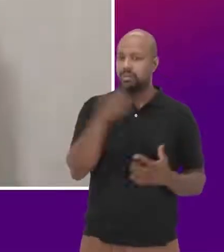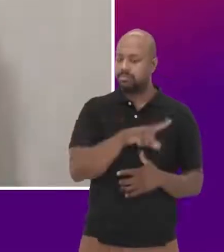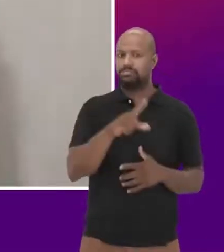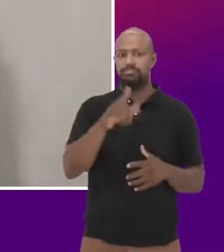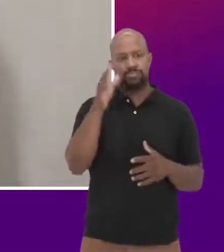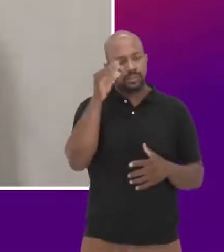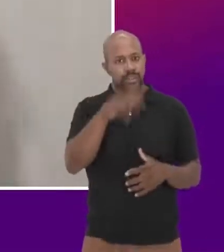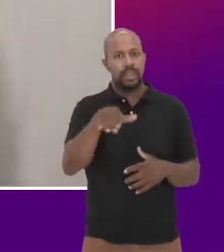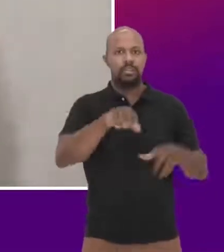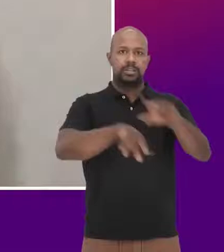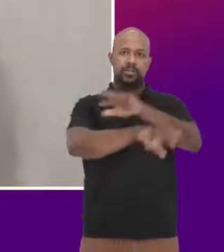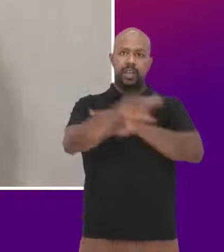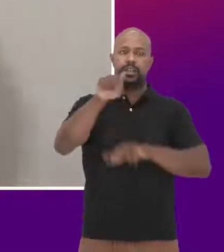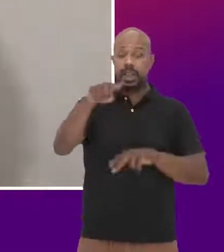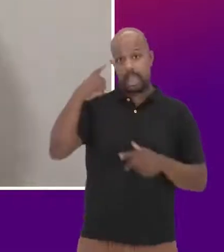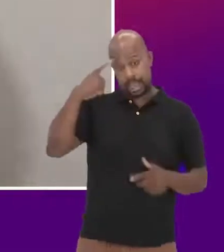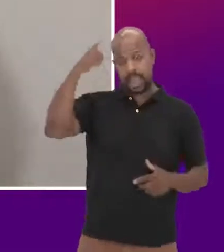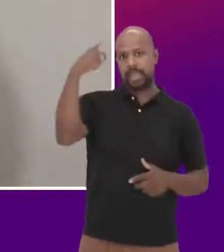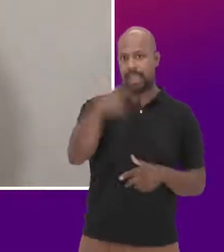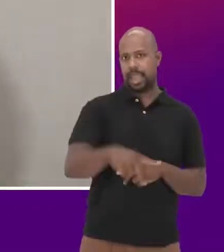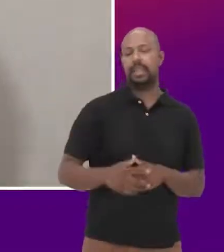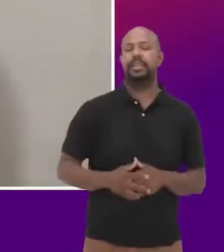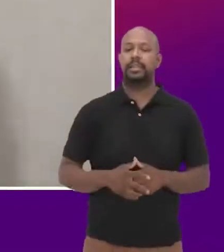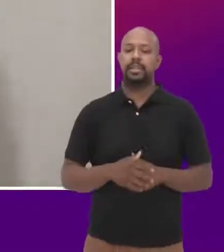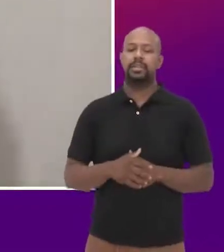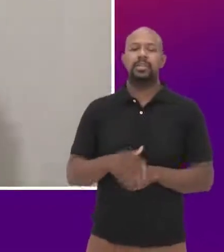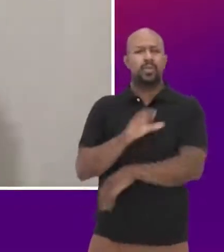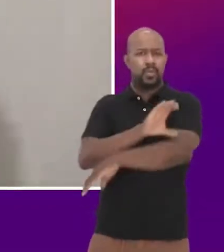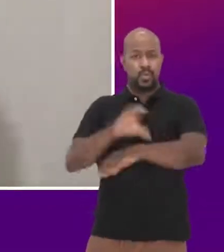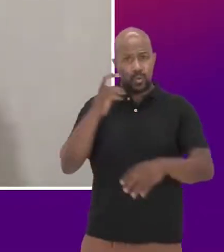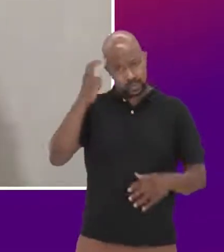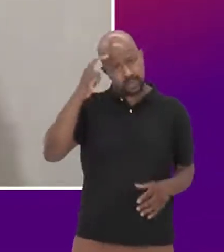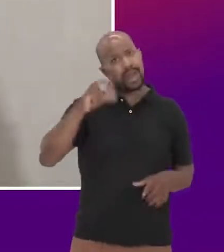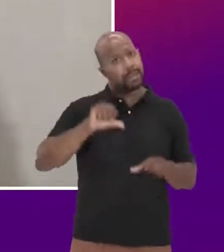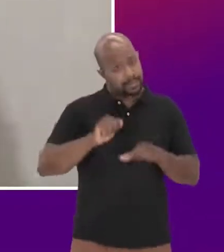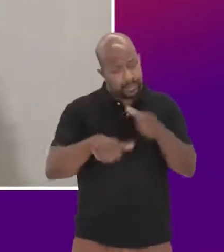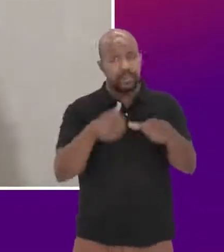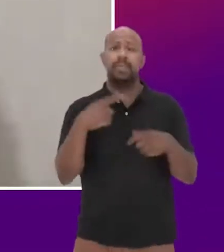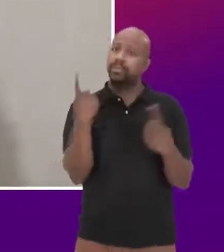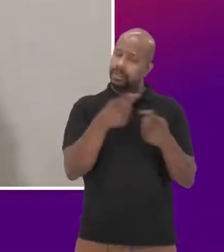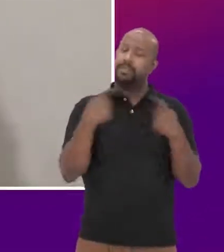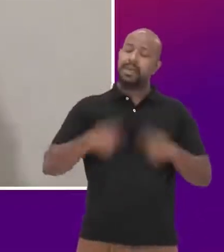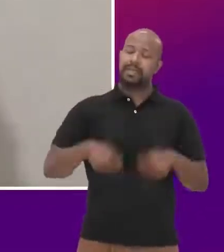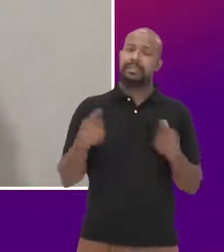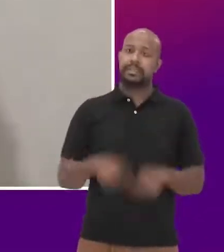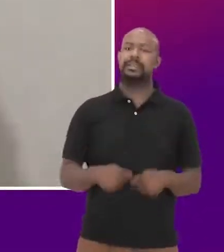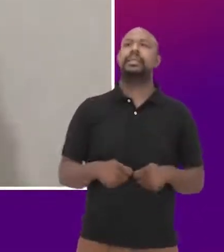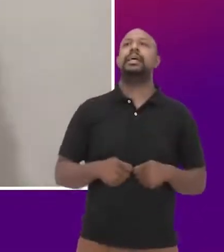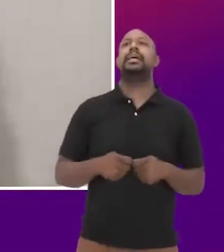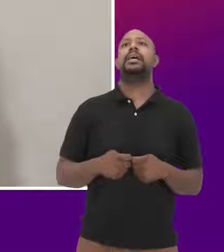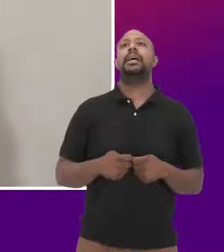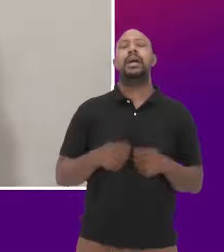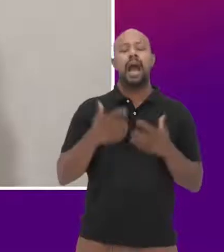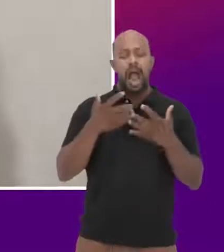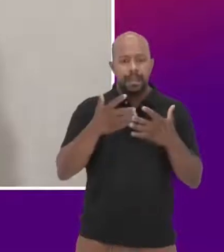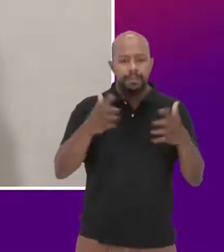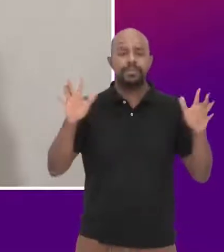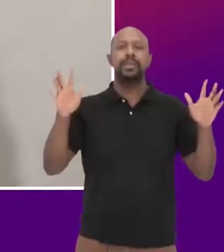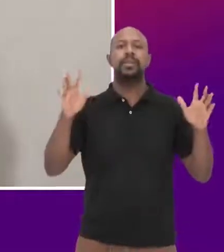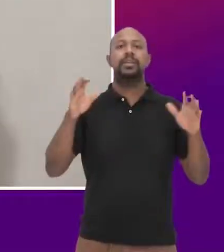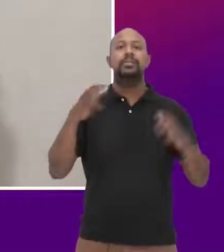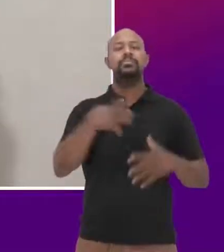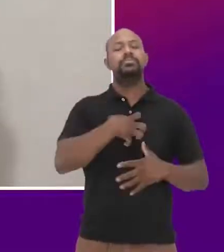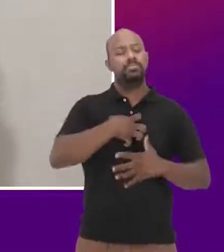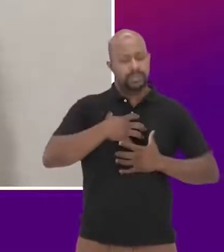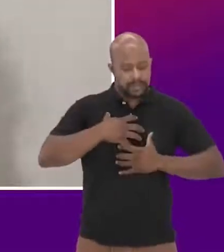acessos diferentes àquela ideia, né? Então, cultura muda, só que a gente precisa